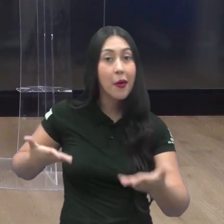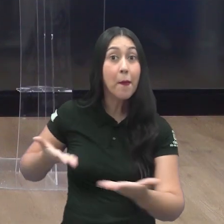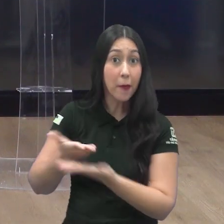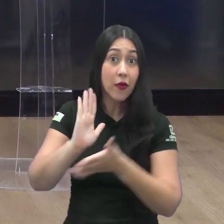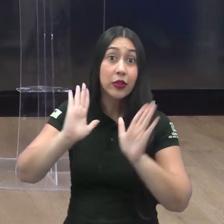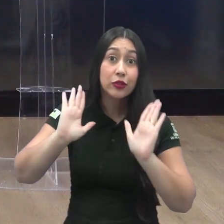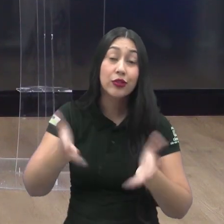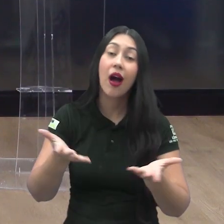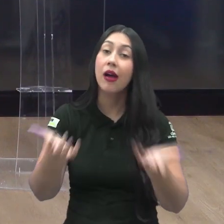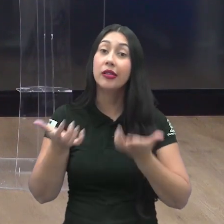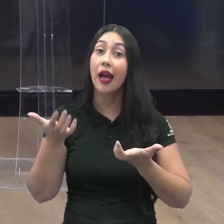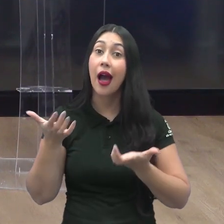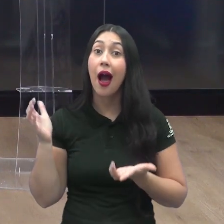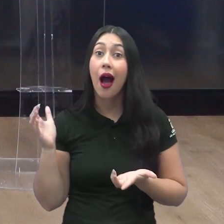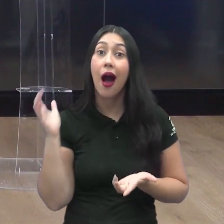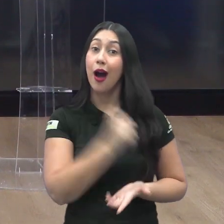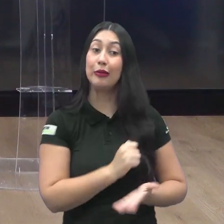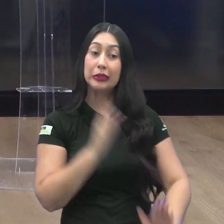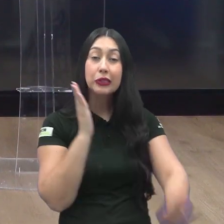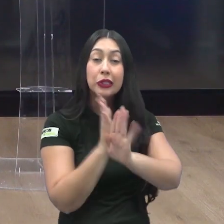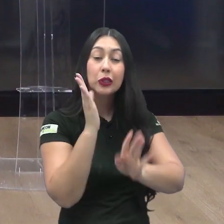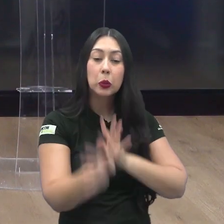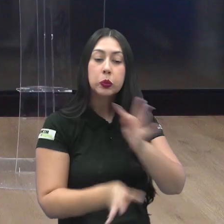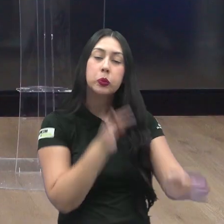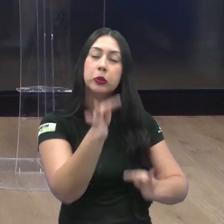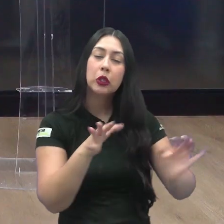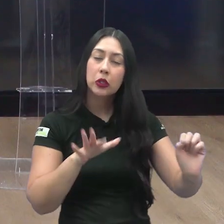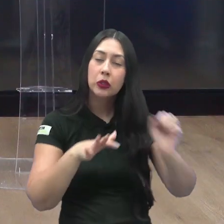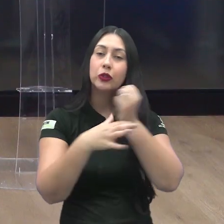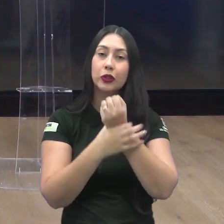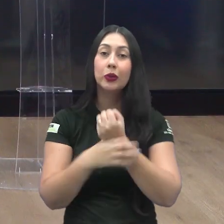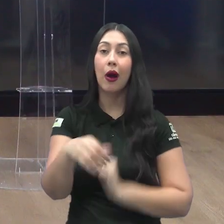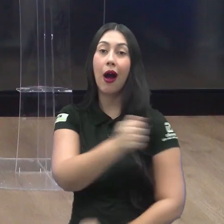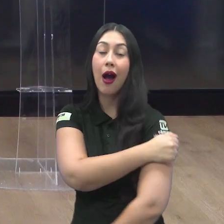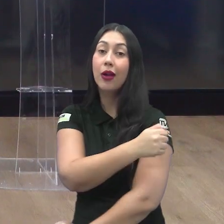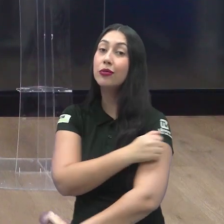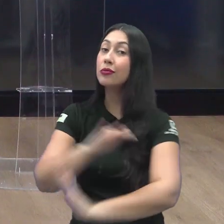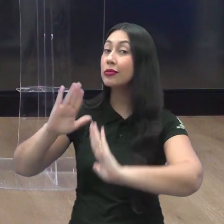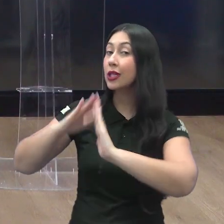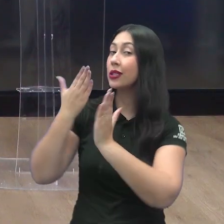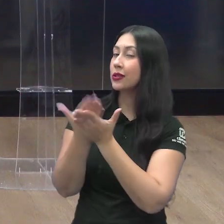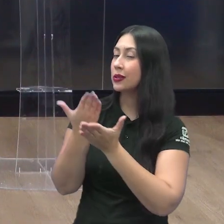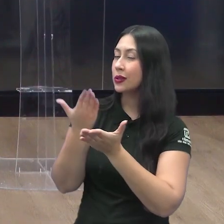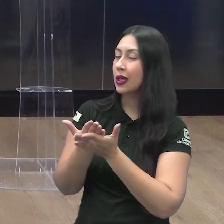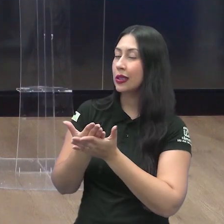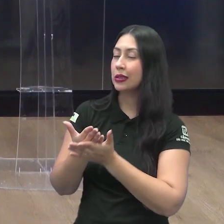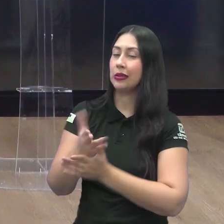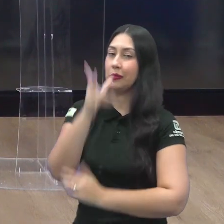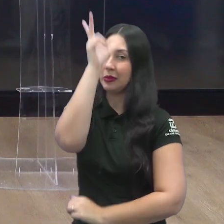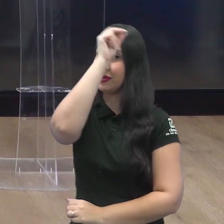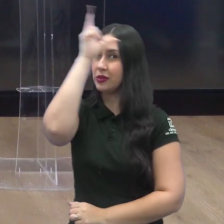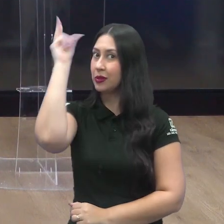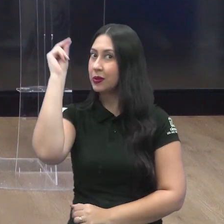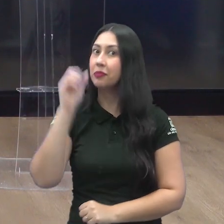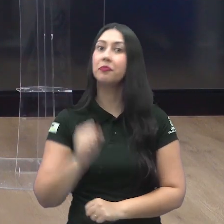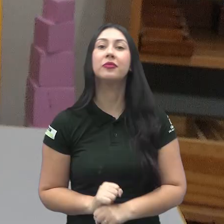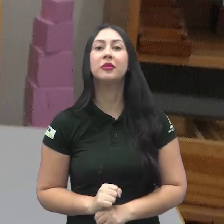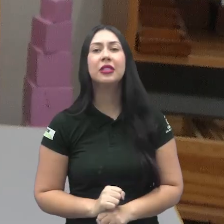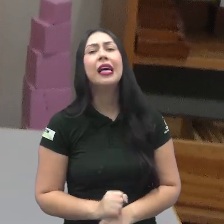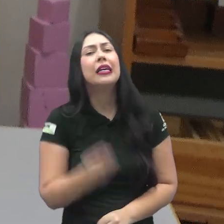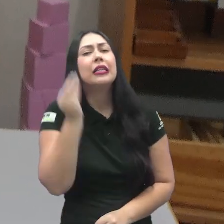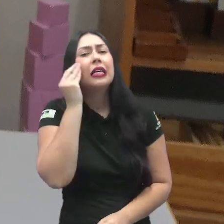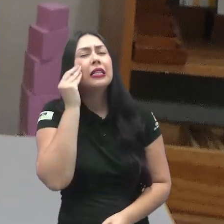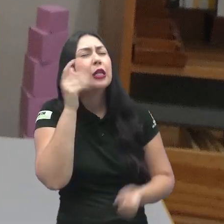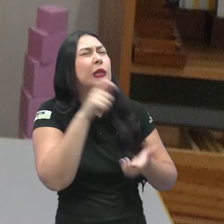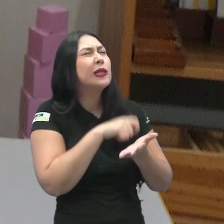na Câmara Municipal busca facilitar o diagnóstico e garantir tratamento aos estudantes da rede pública de ensino.